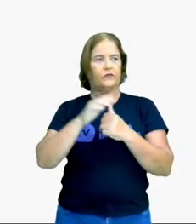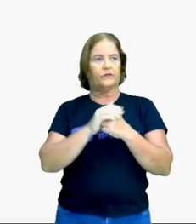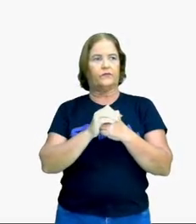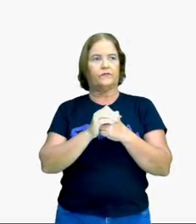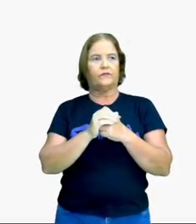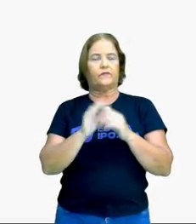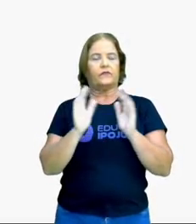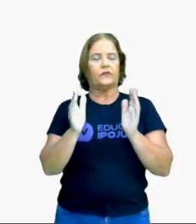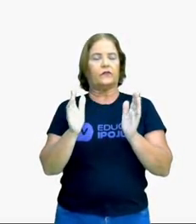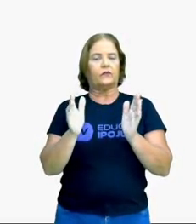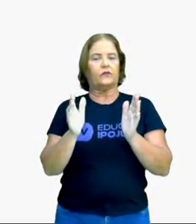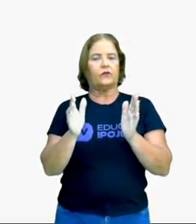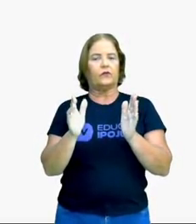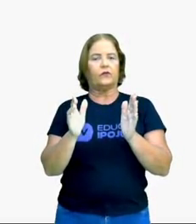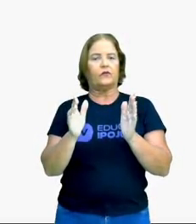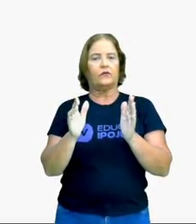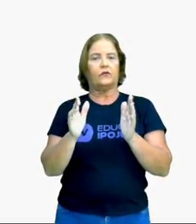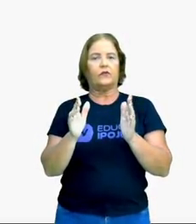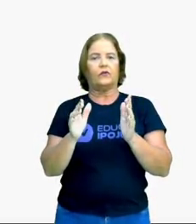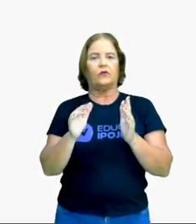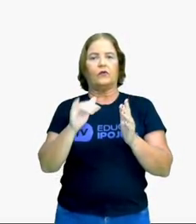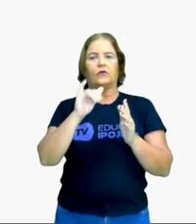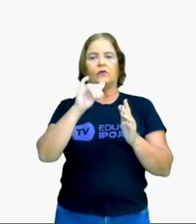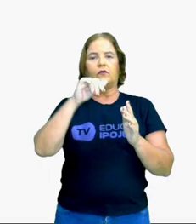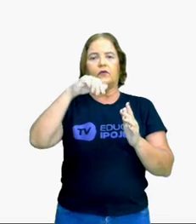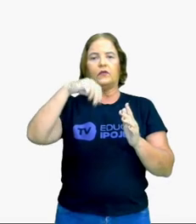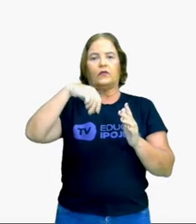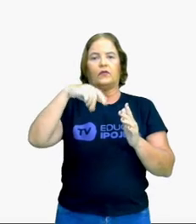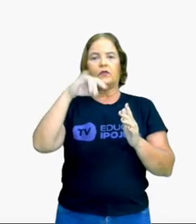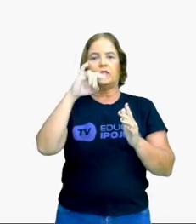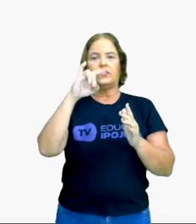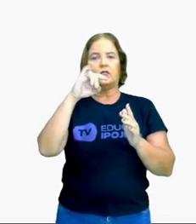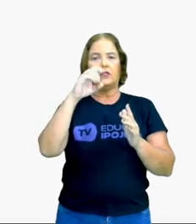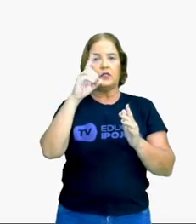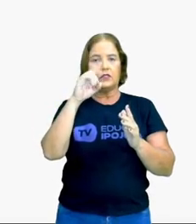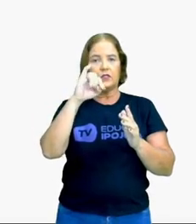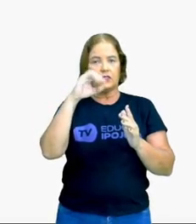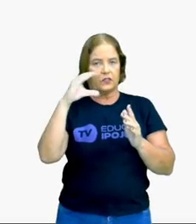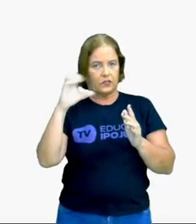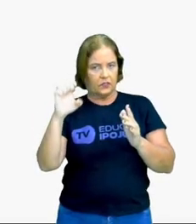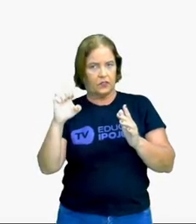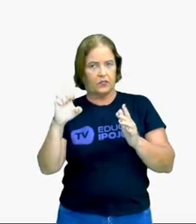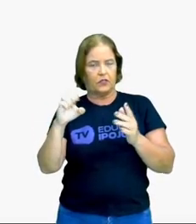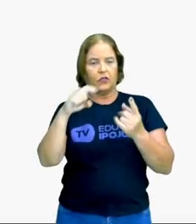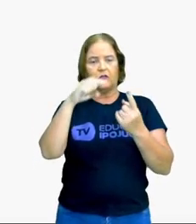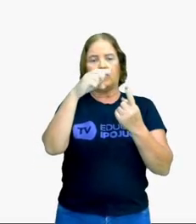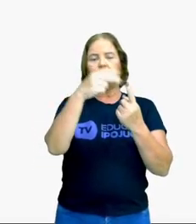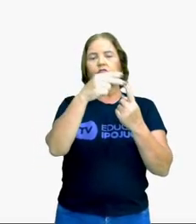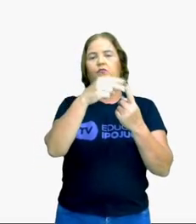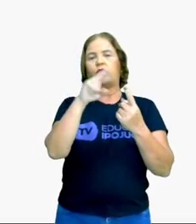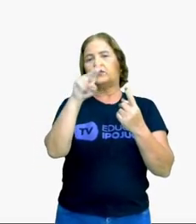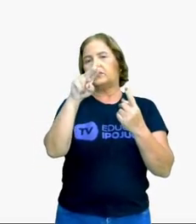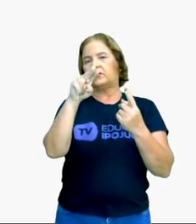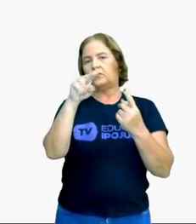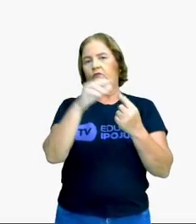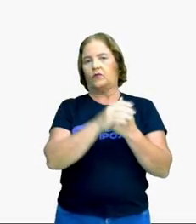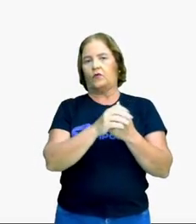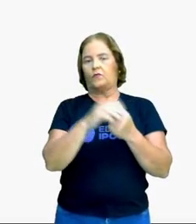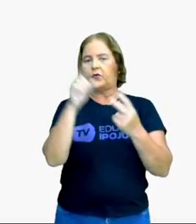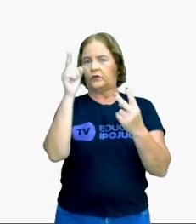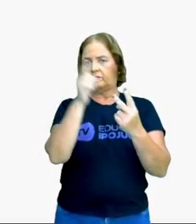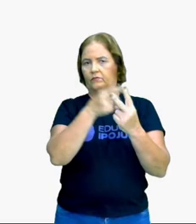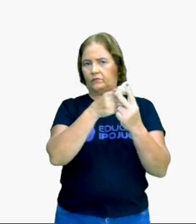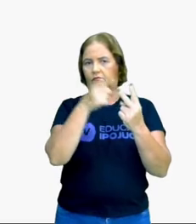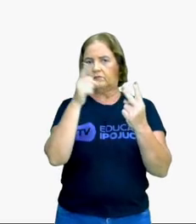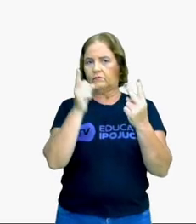um detalhezinho aí. O índice e o expoente são iguais. Então, você pode cancelar essa raiz. E